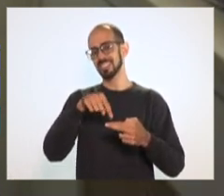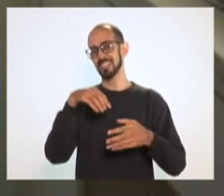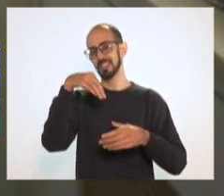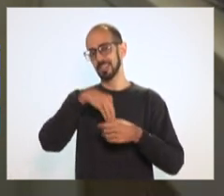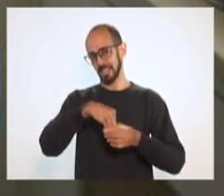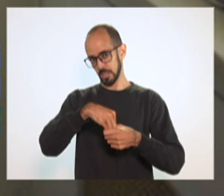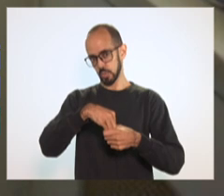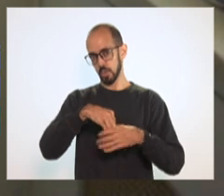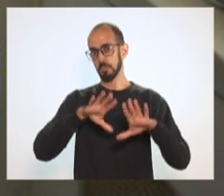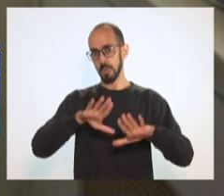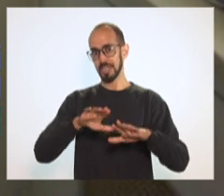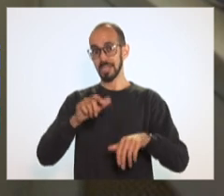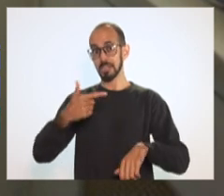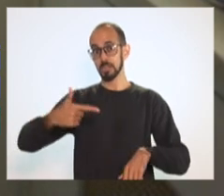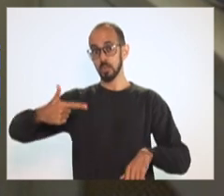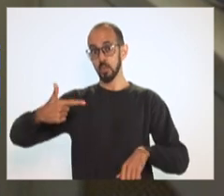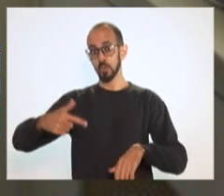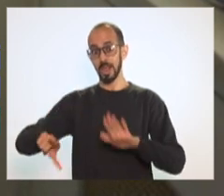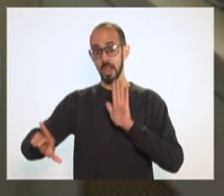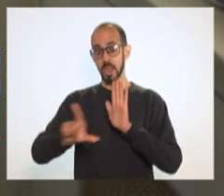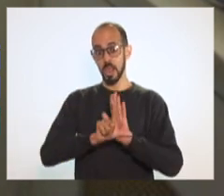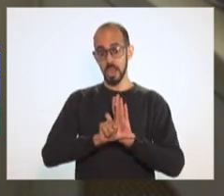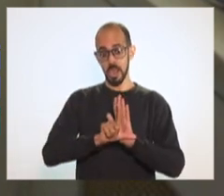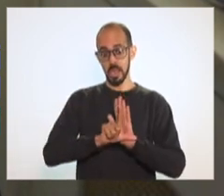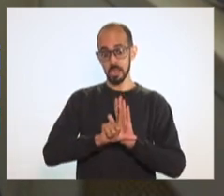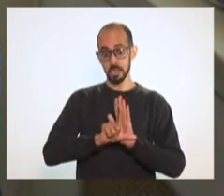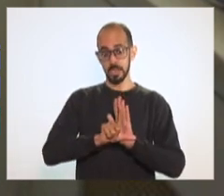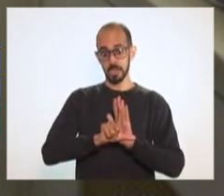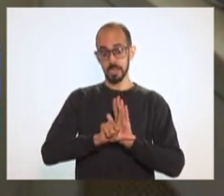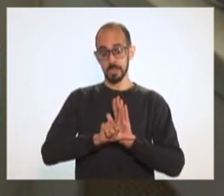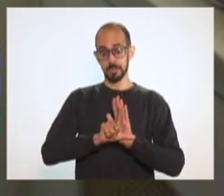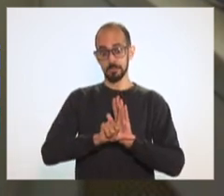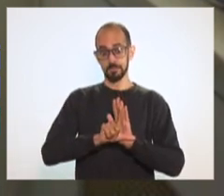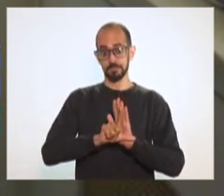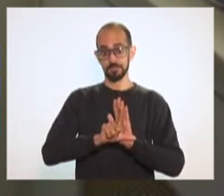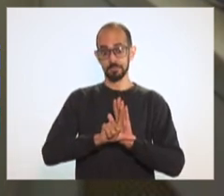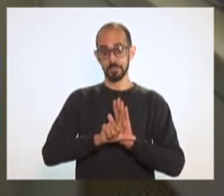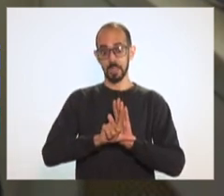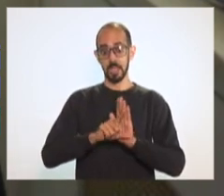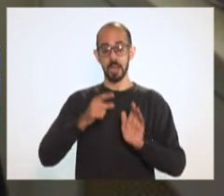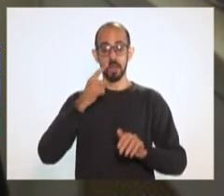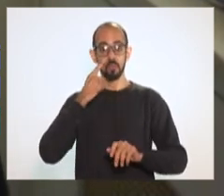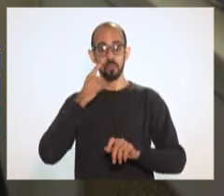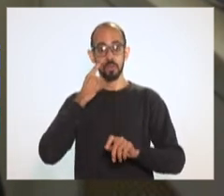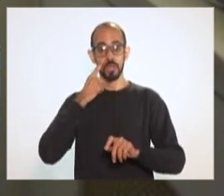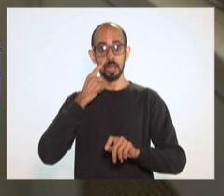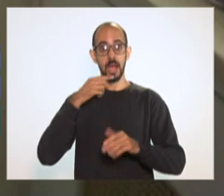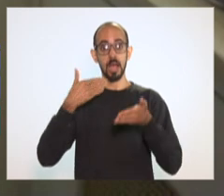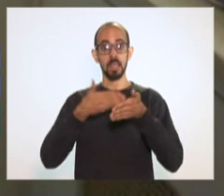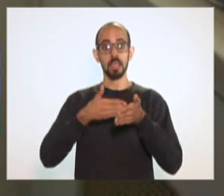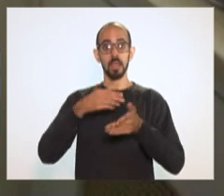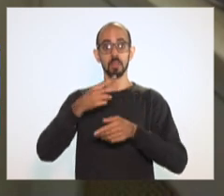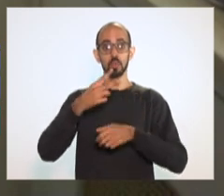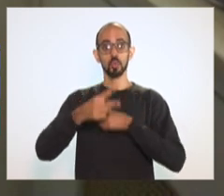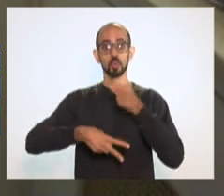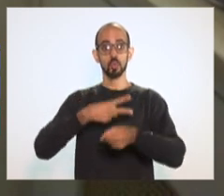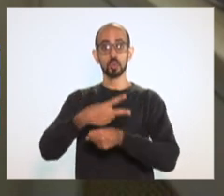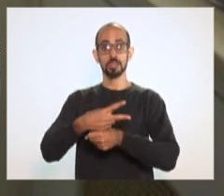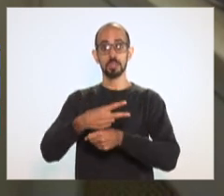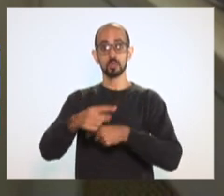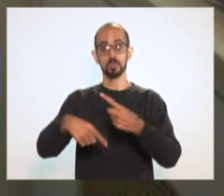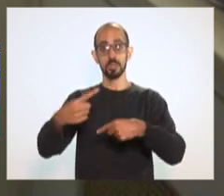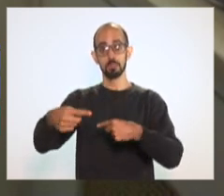segunda lei das licitações e contratos só irá viger dois anos depois que acabar a vigência da